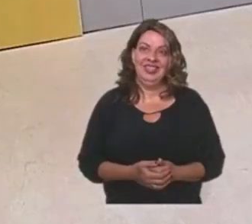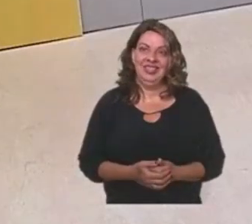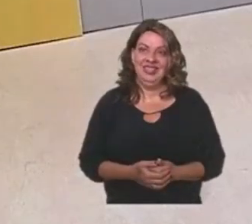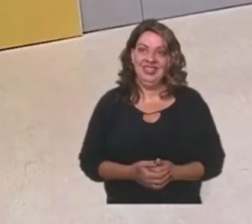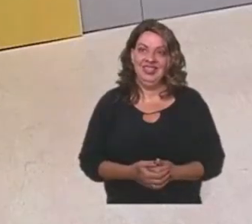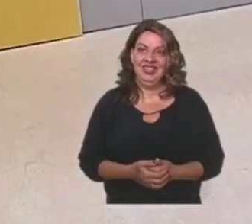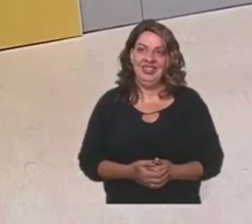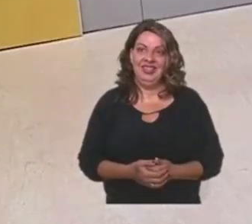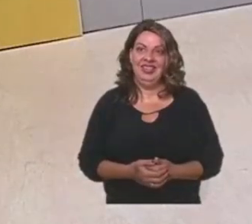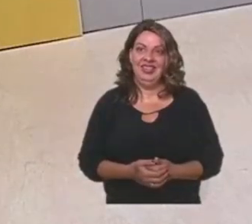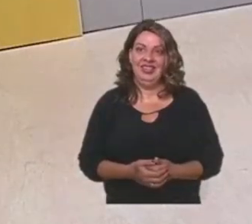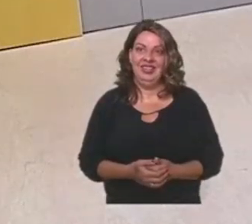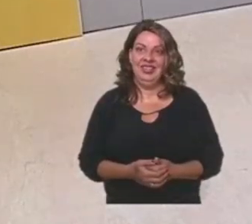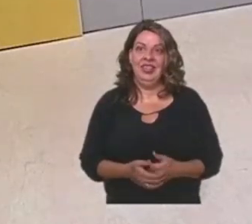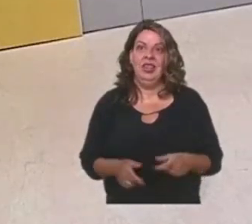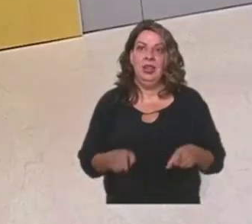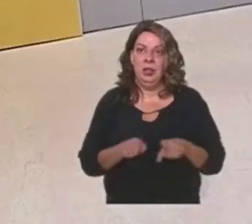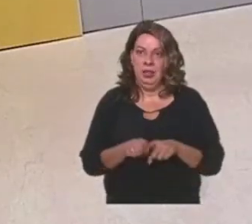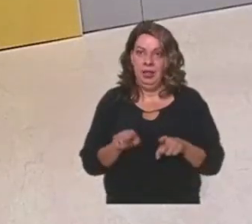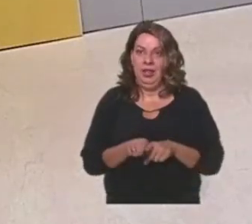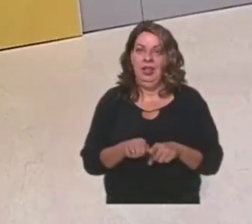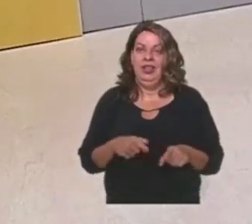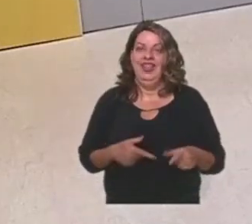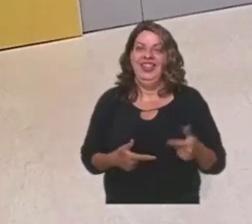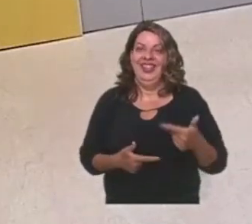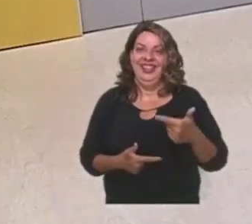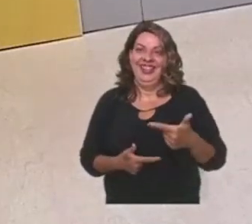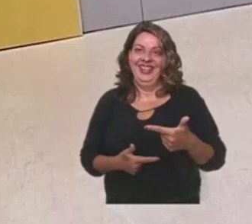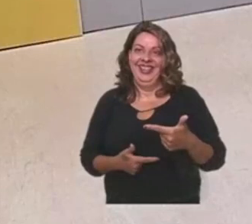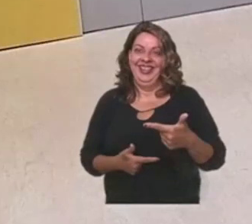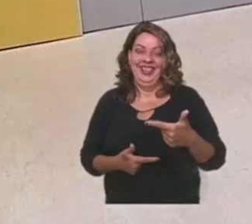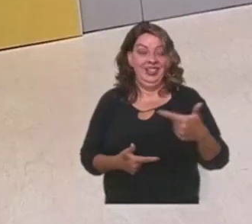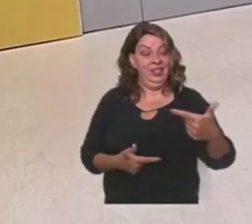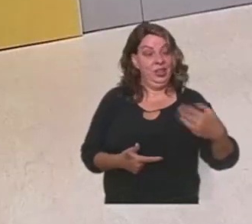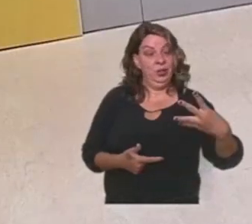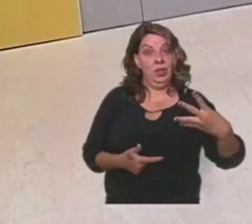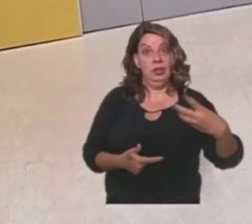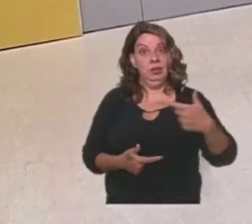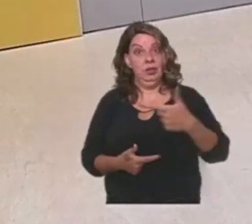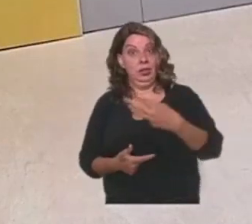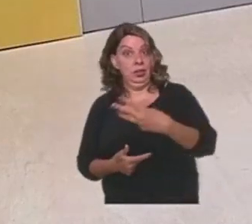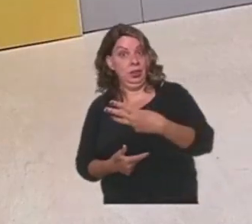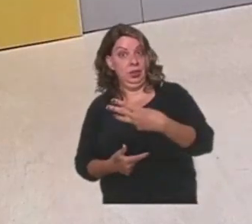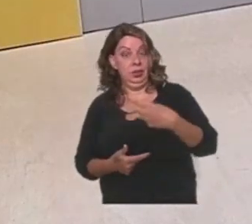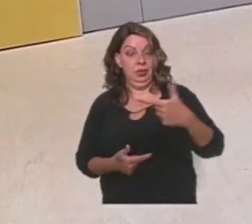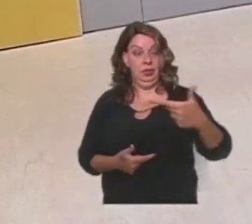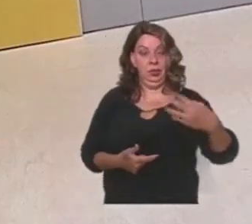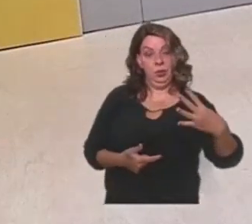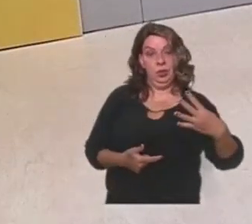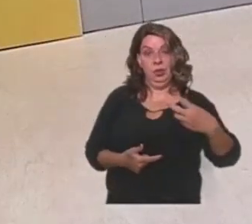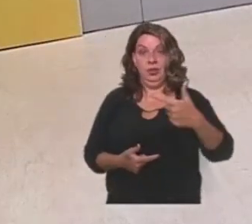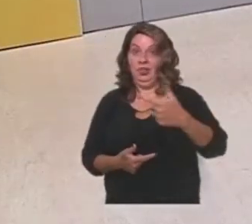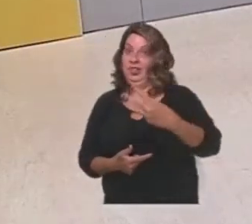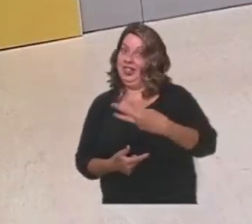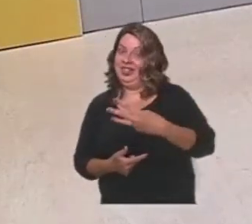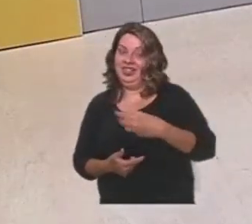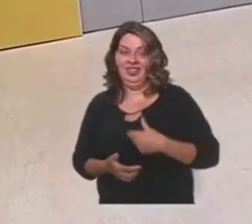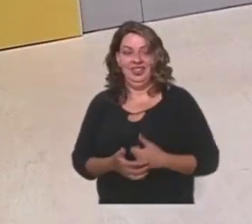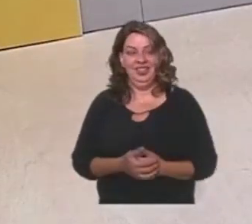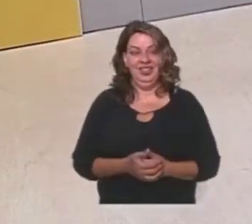24, tem bolinha para marcar. Tem bolinha para chamar? Tem sim. Depois da 24, 23. 23 é a bolinha da